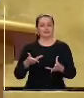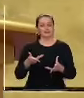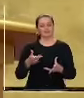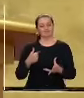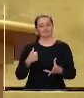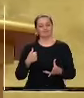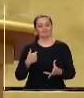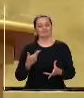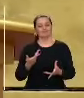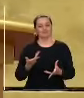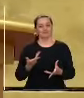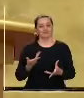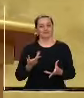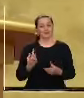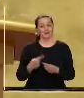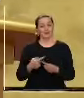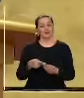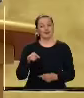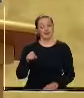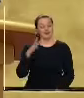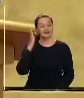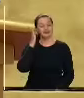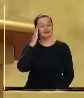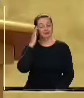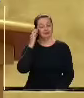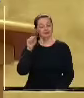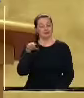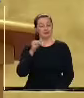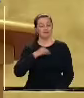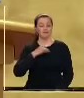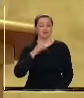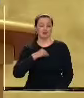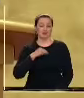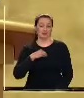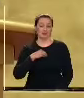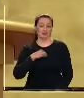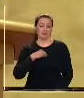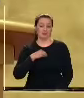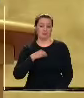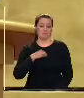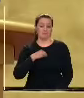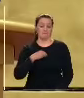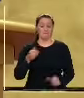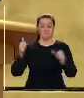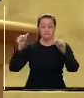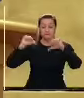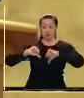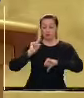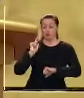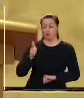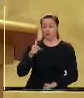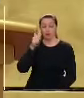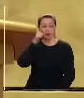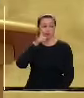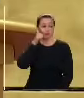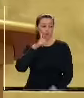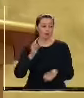eram tão pecadores quanto aquela mulher. Compreende, sim ou